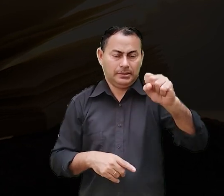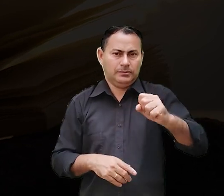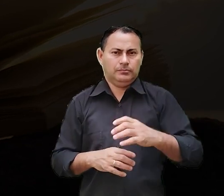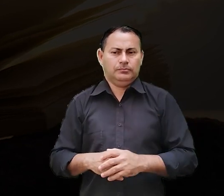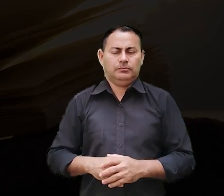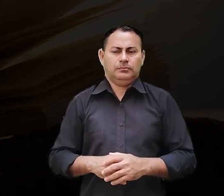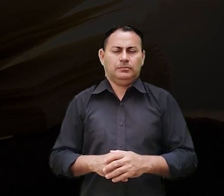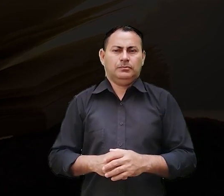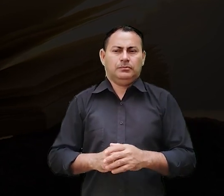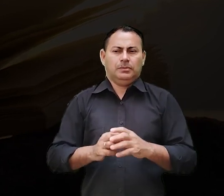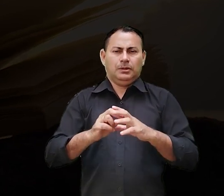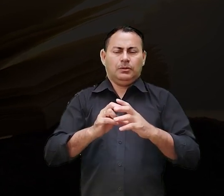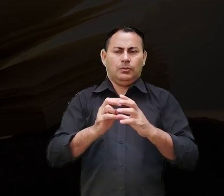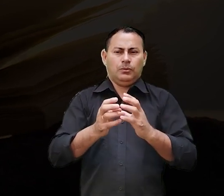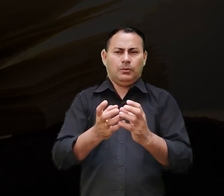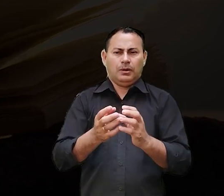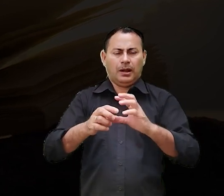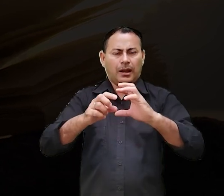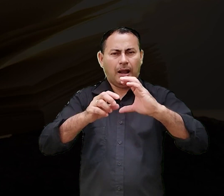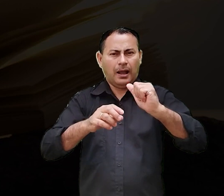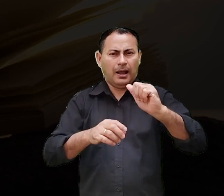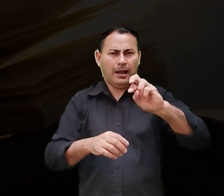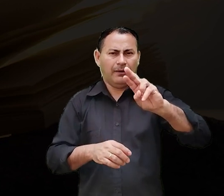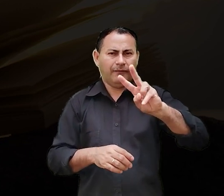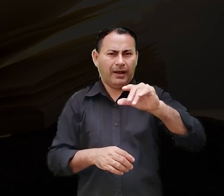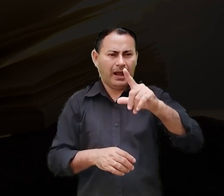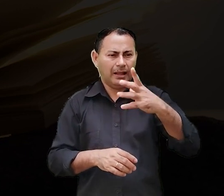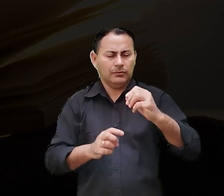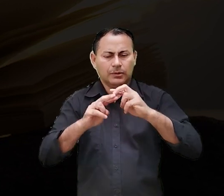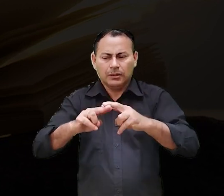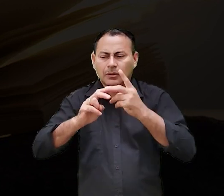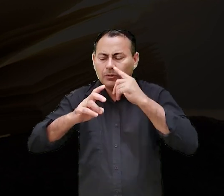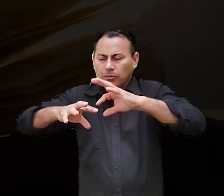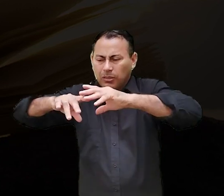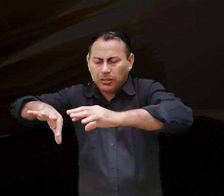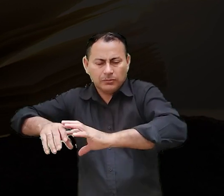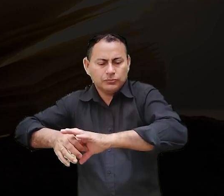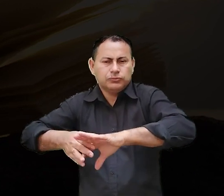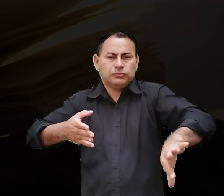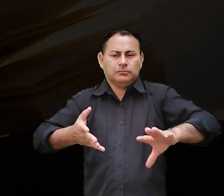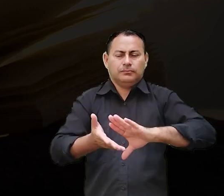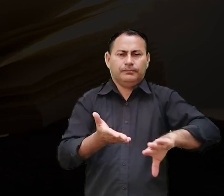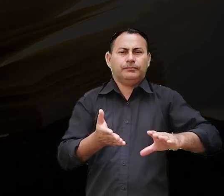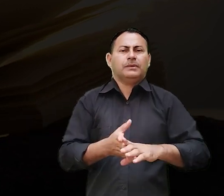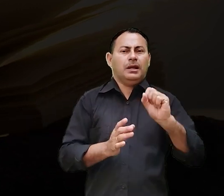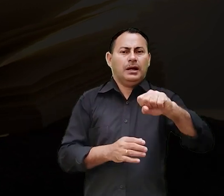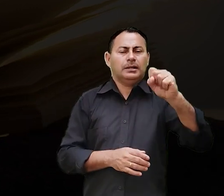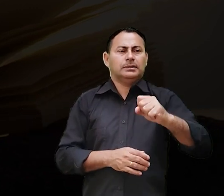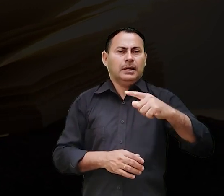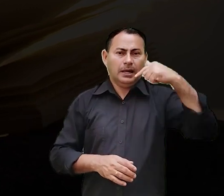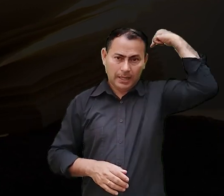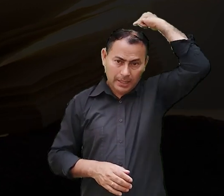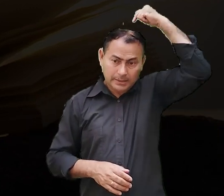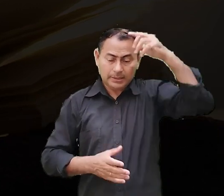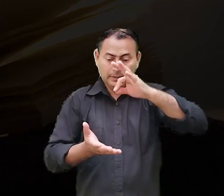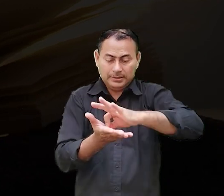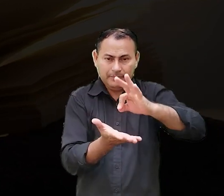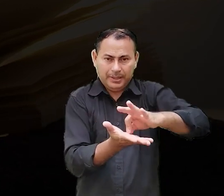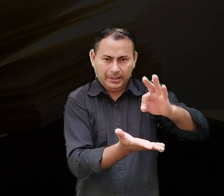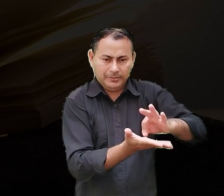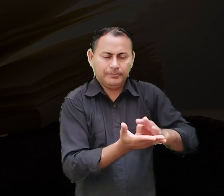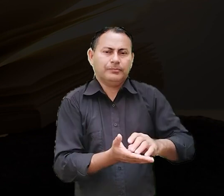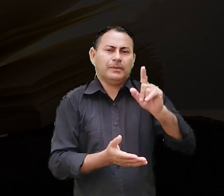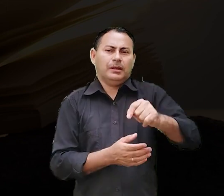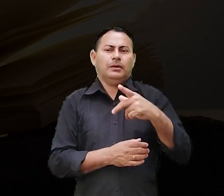assim como o terebinto e o Carvalho deixam o trono quando são derrubados assim a santa